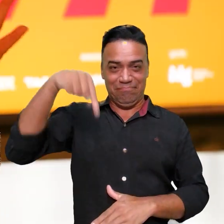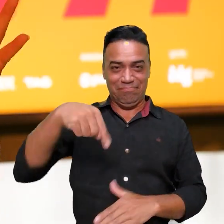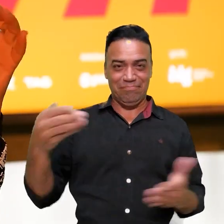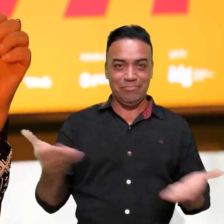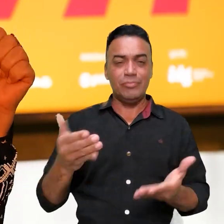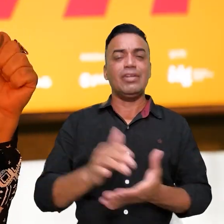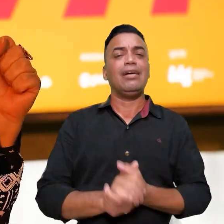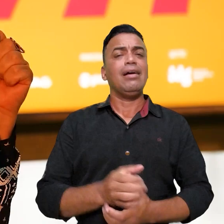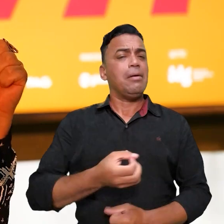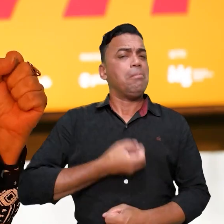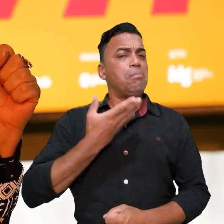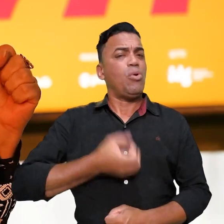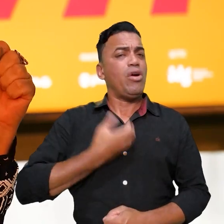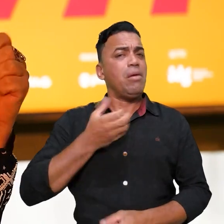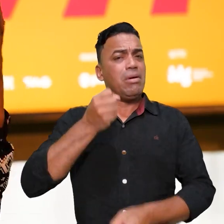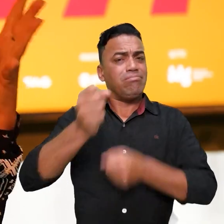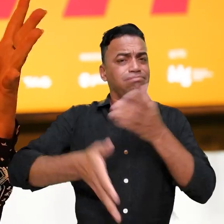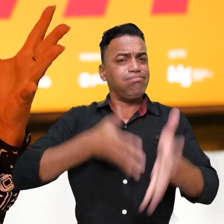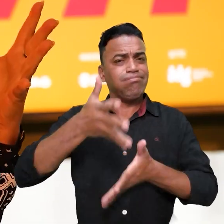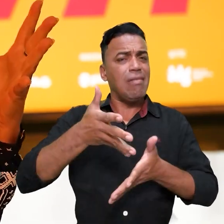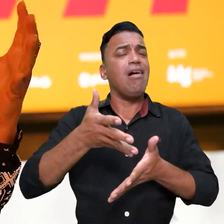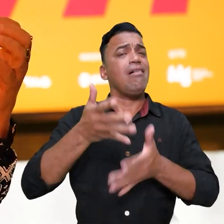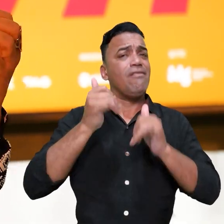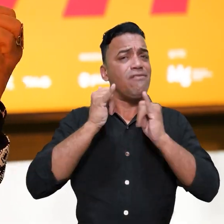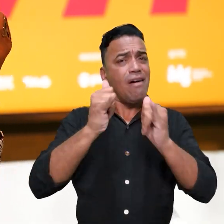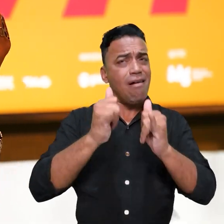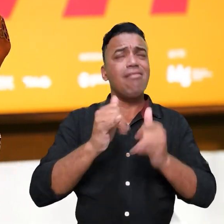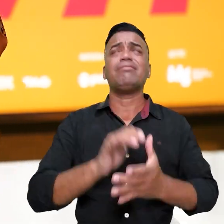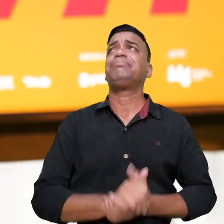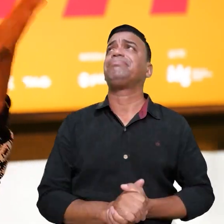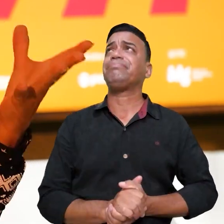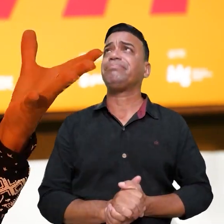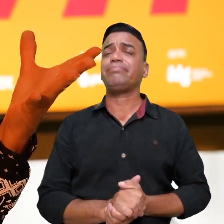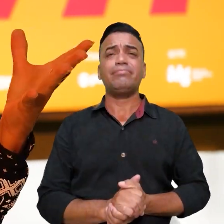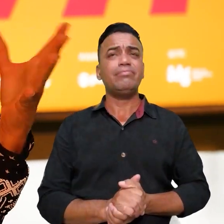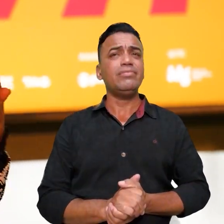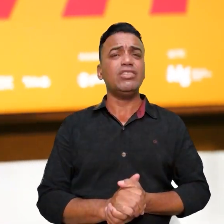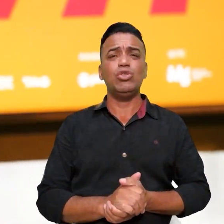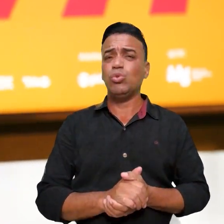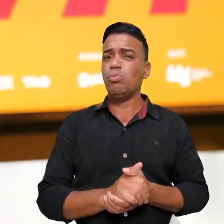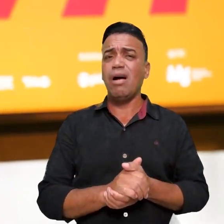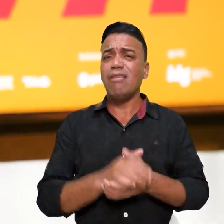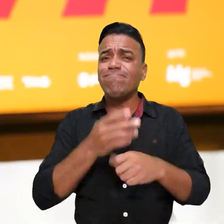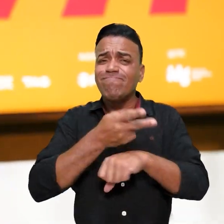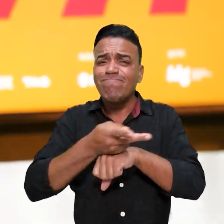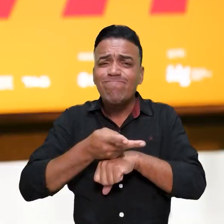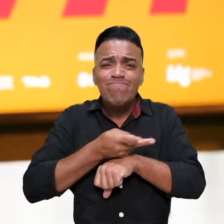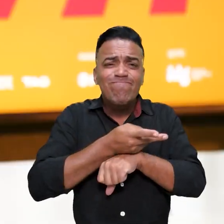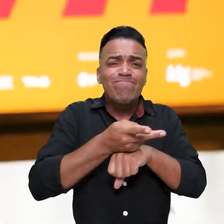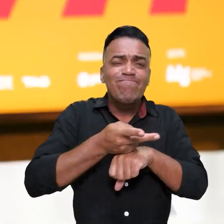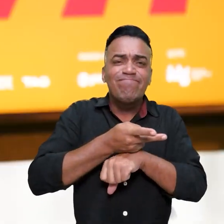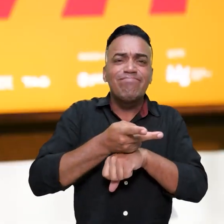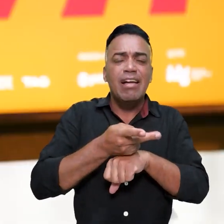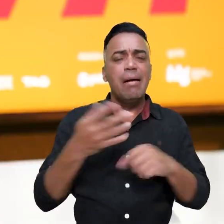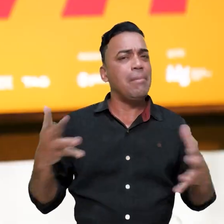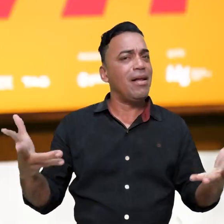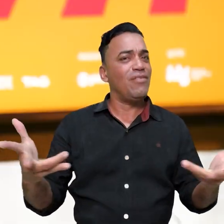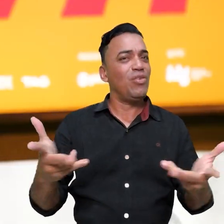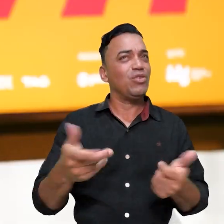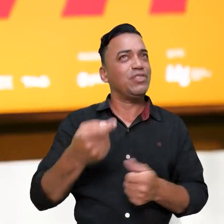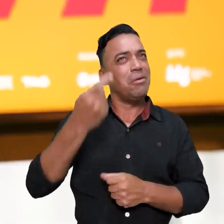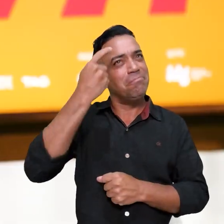Esse poema, ele fala, basicamente, de uma busca, né? E é maravilhoso